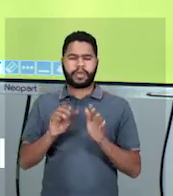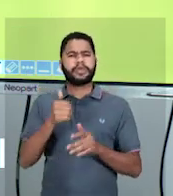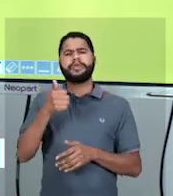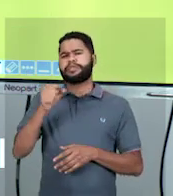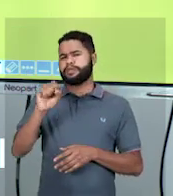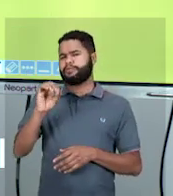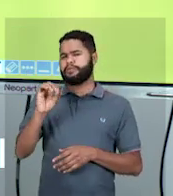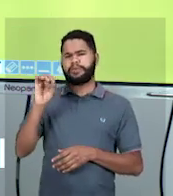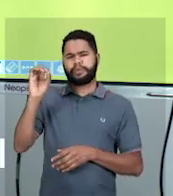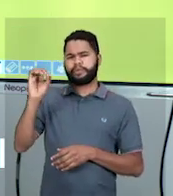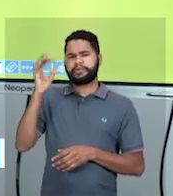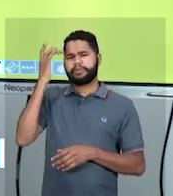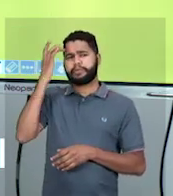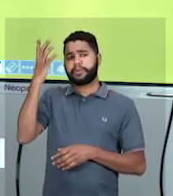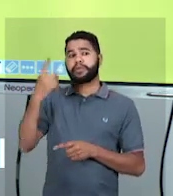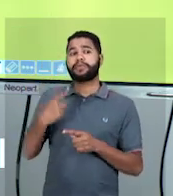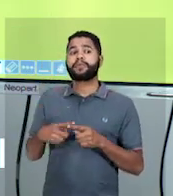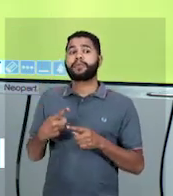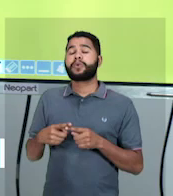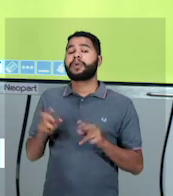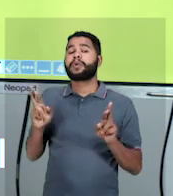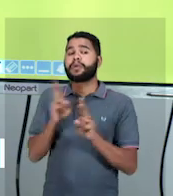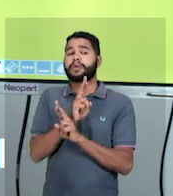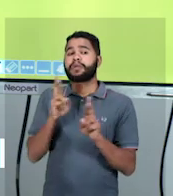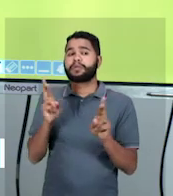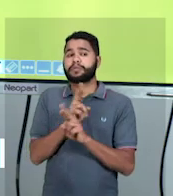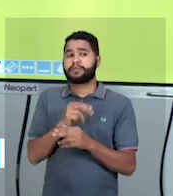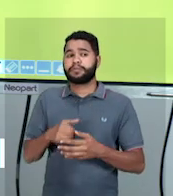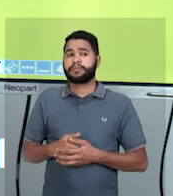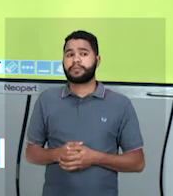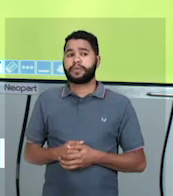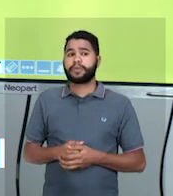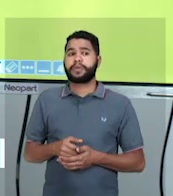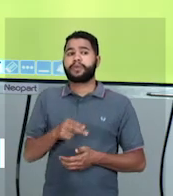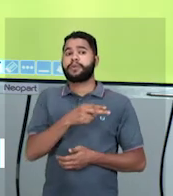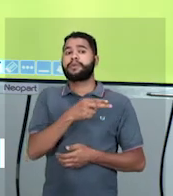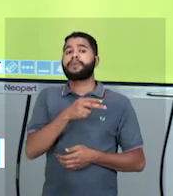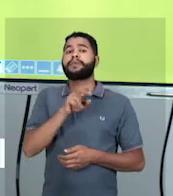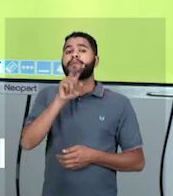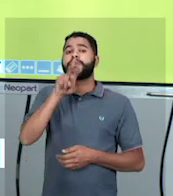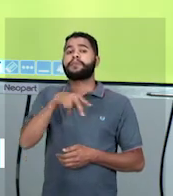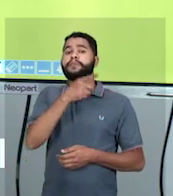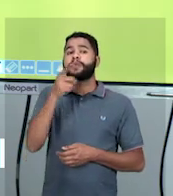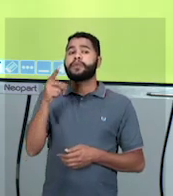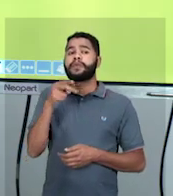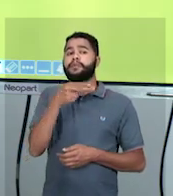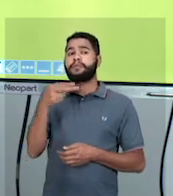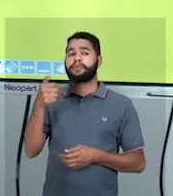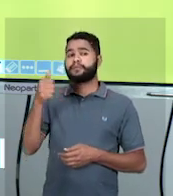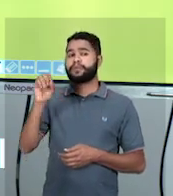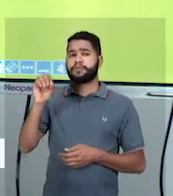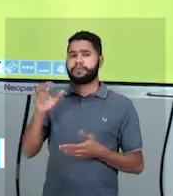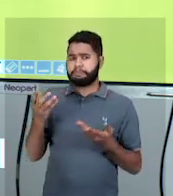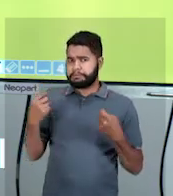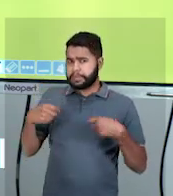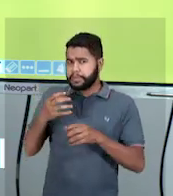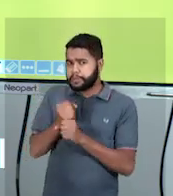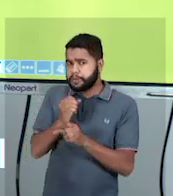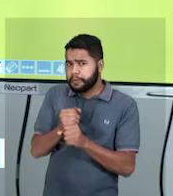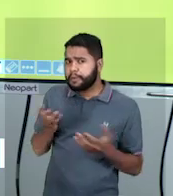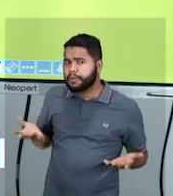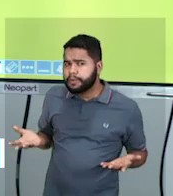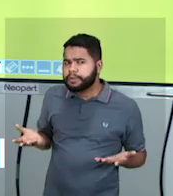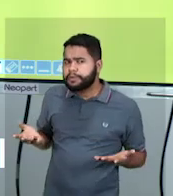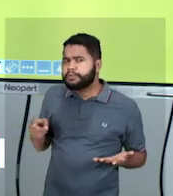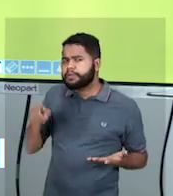180 muito fácil né porque Qual que é a nossa relação pe equivale a 180 você vai fazer conta